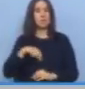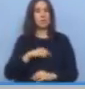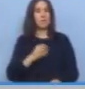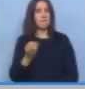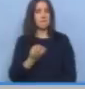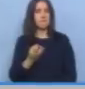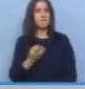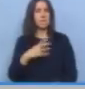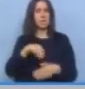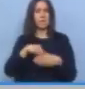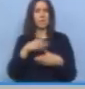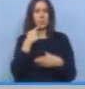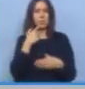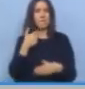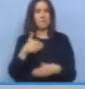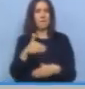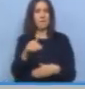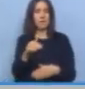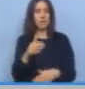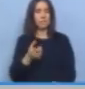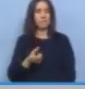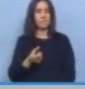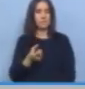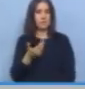grande envolvimento. Vamos ter